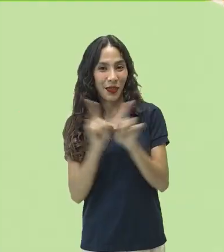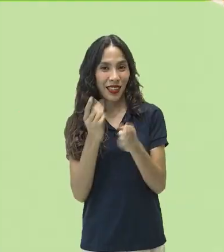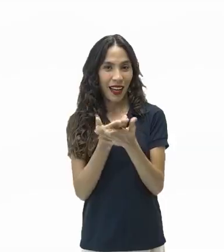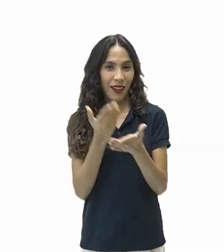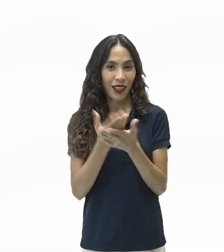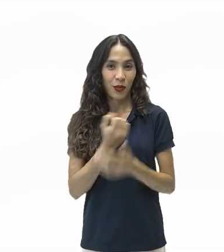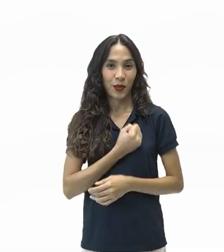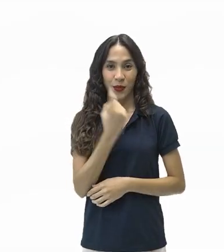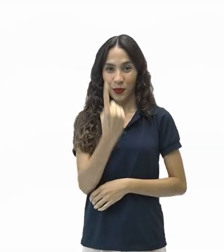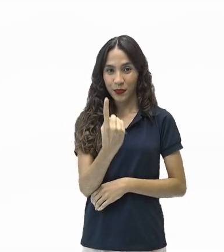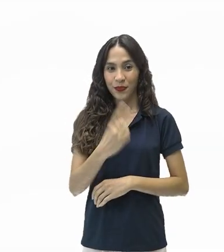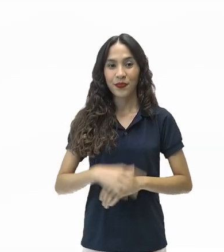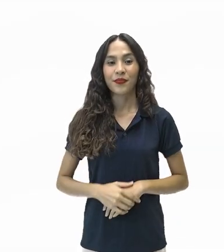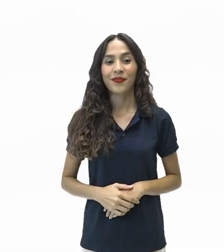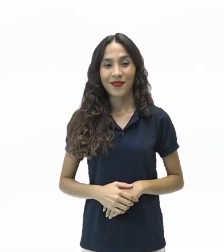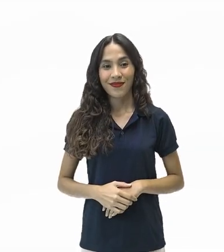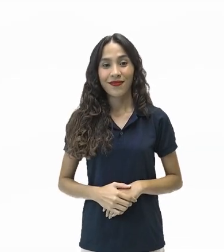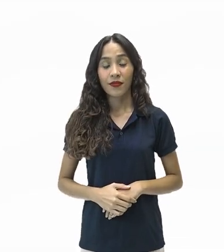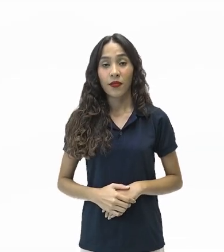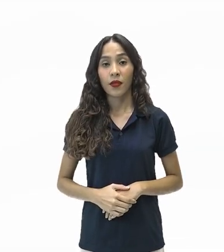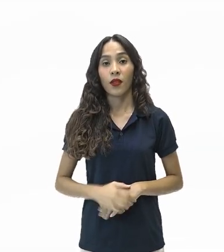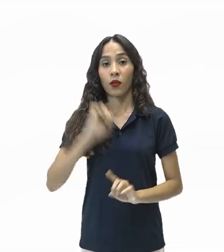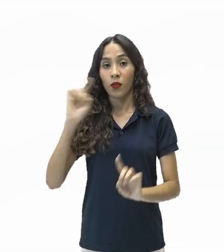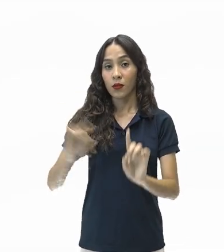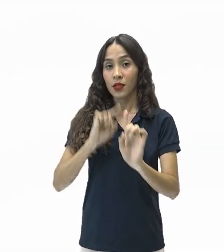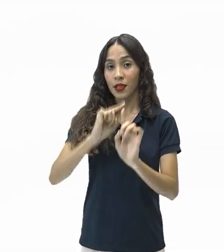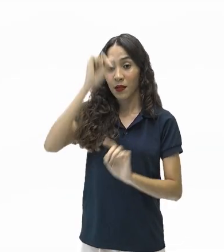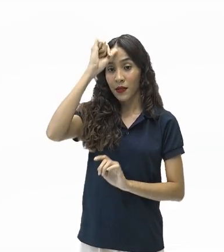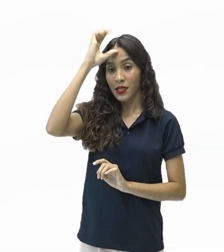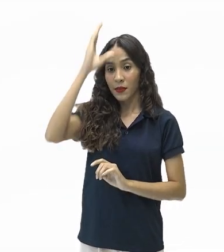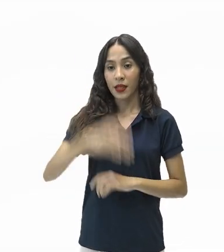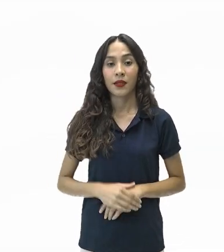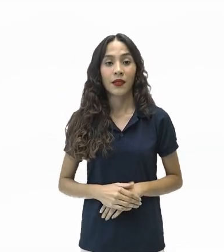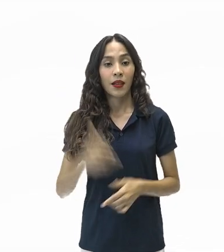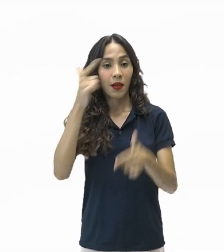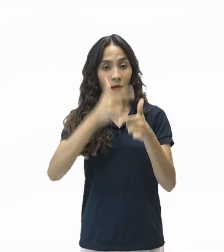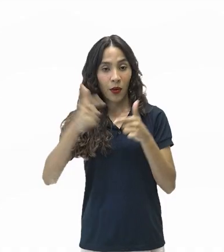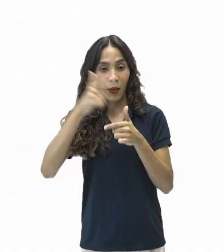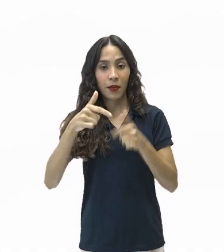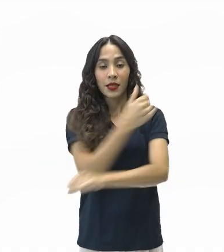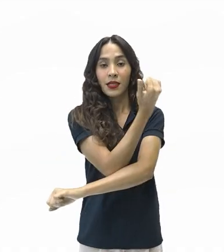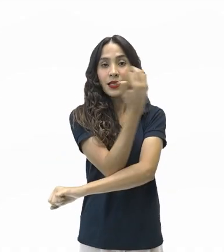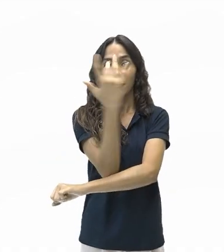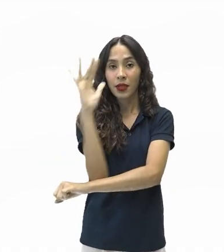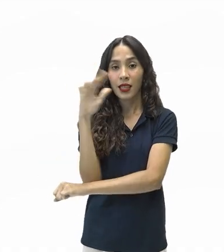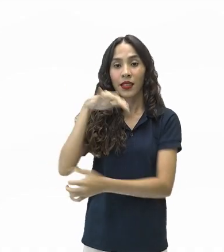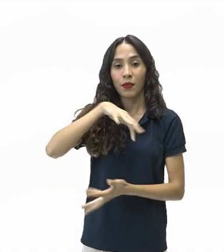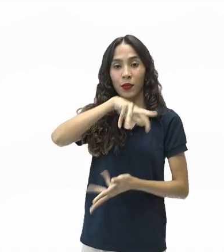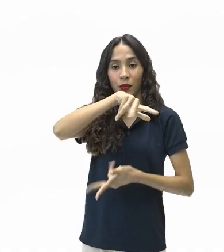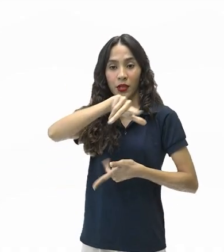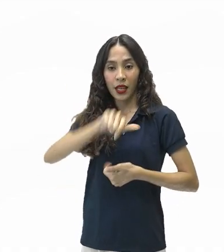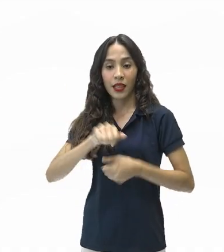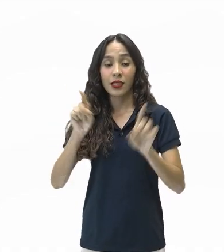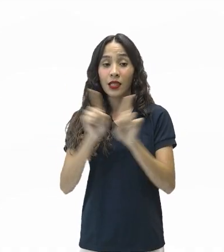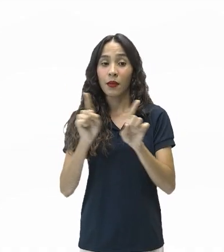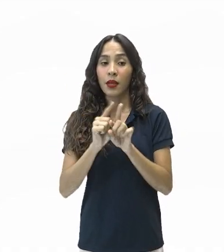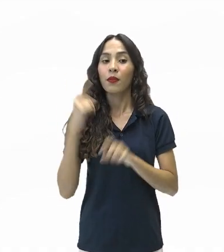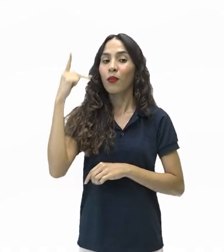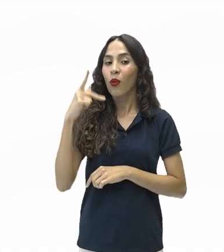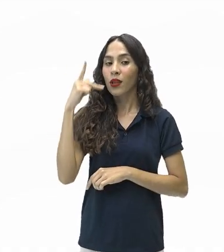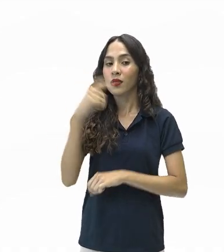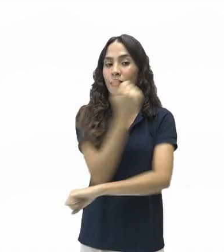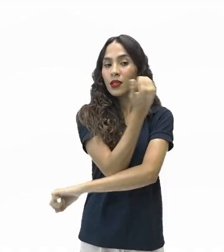de número 1. Objeto de conhecimento: problemas ambientais mundiais e